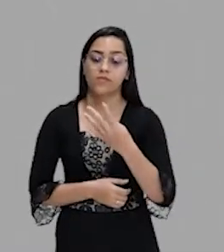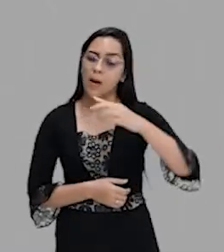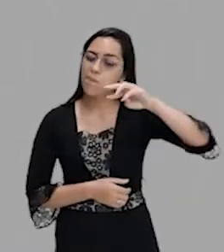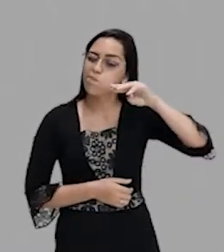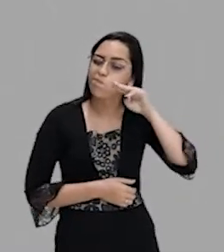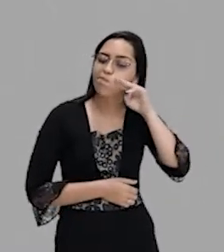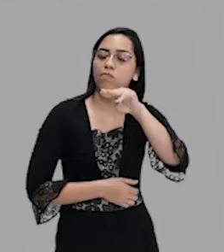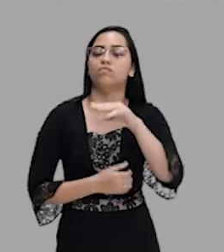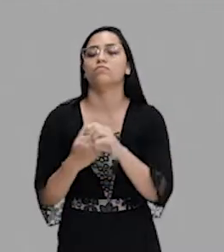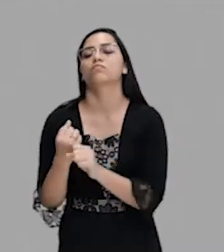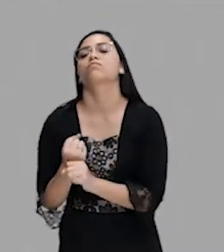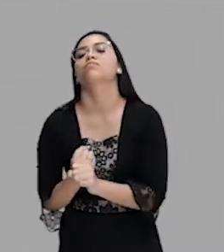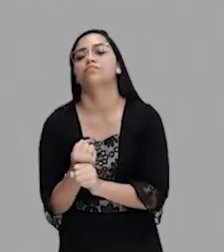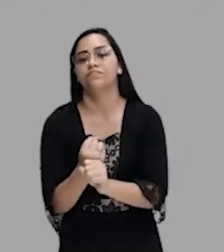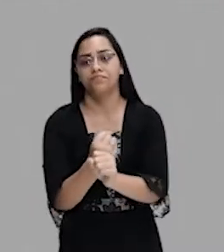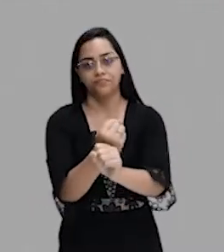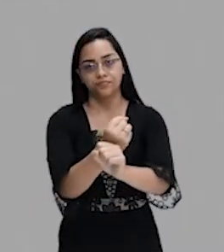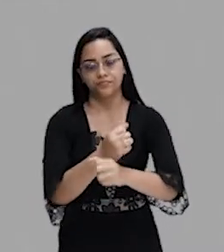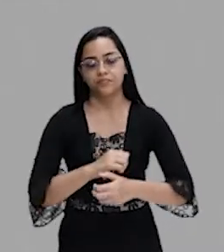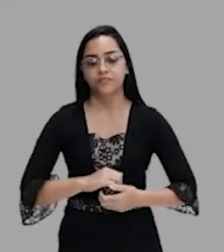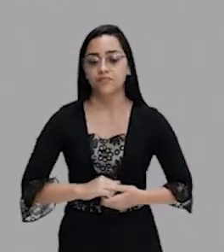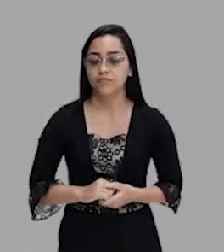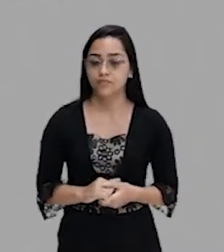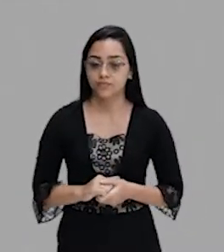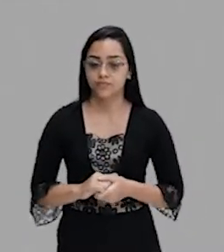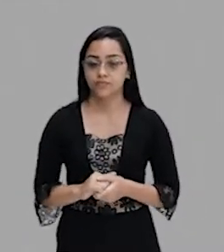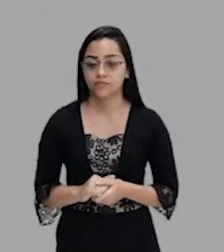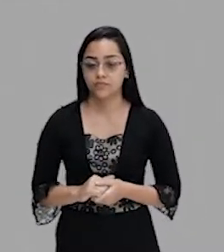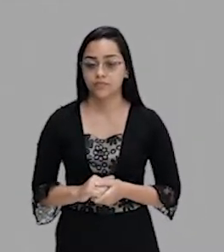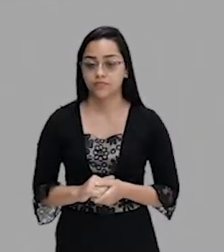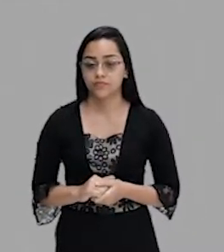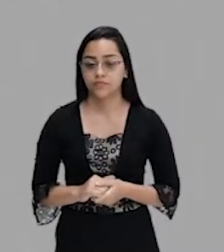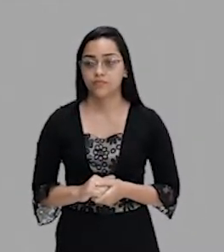bilhões de anos, tá ok? Então